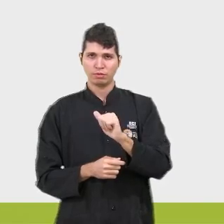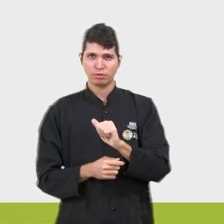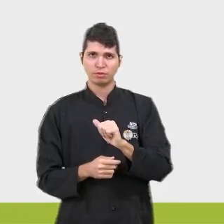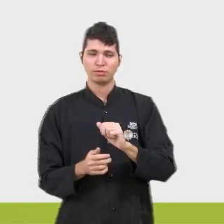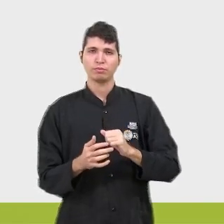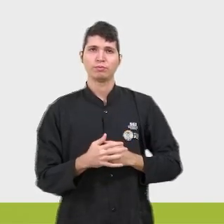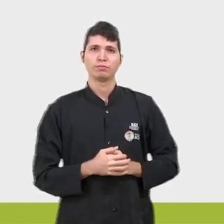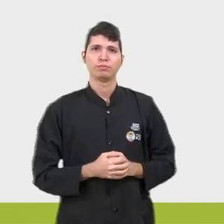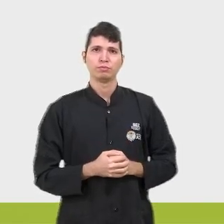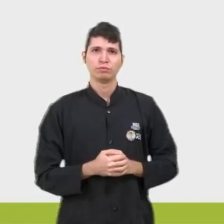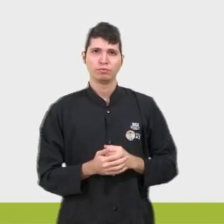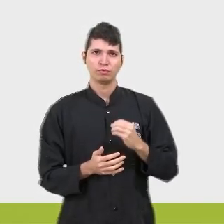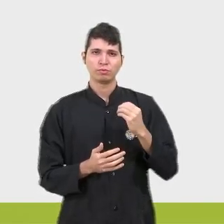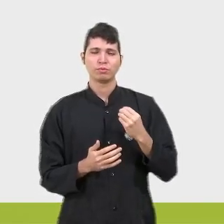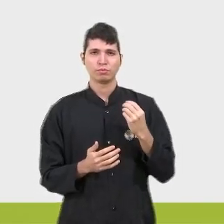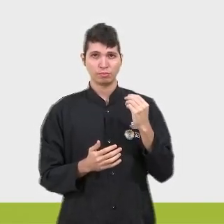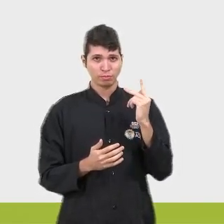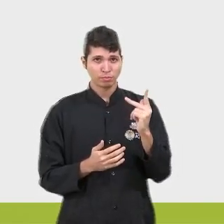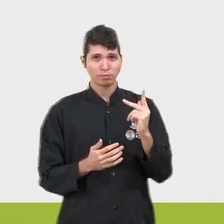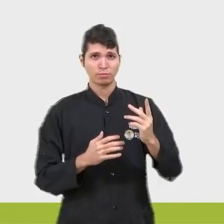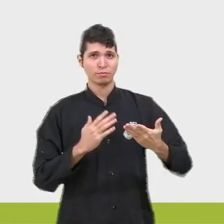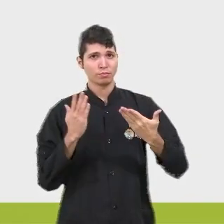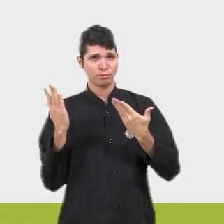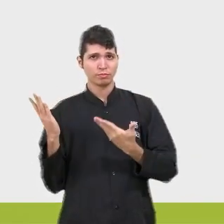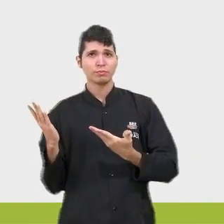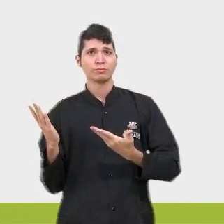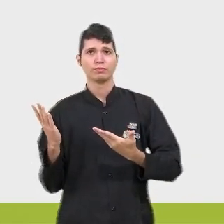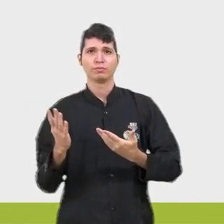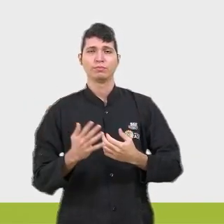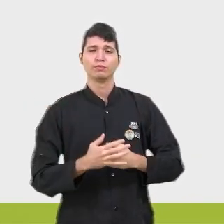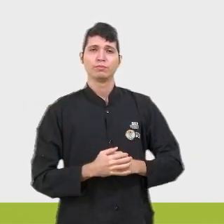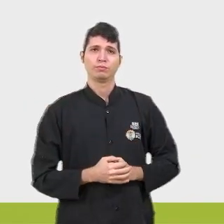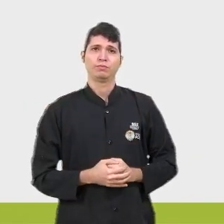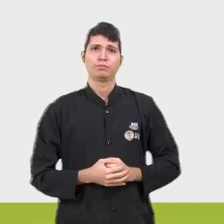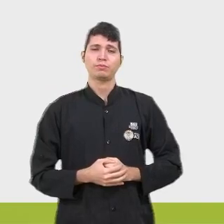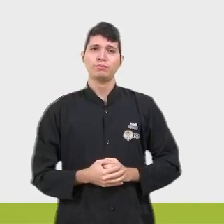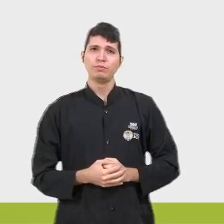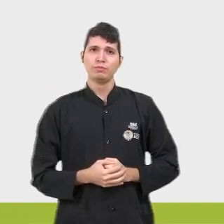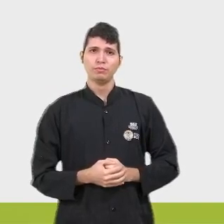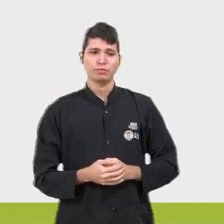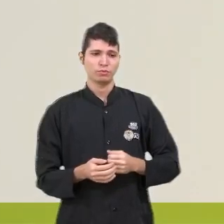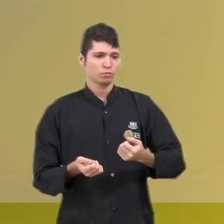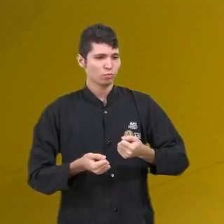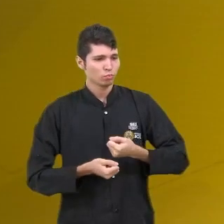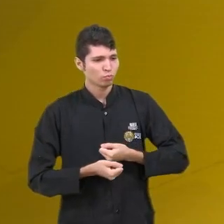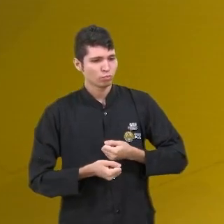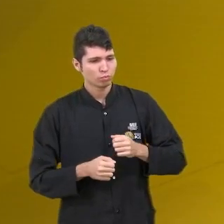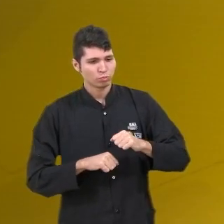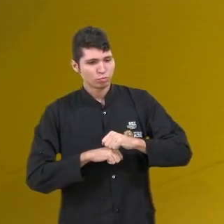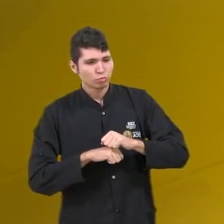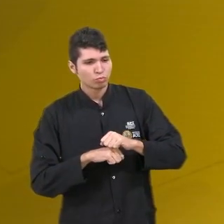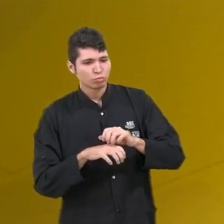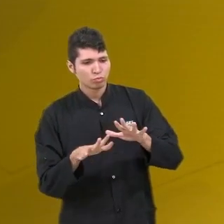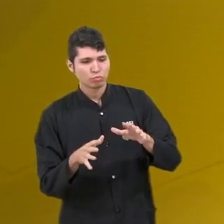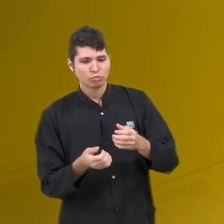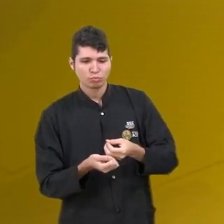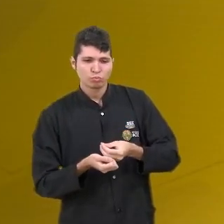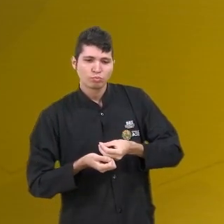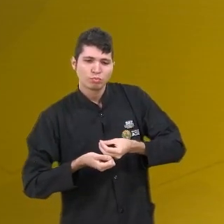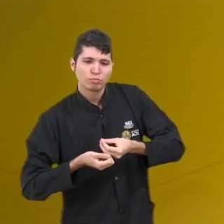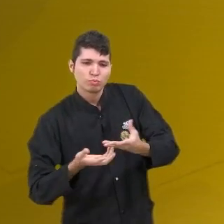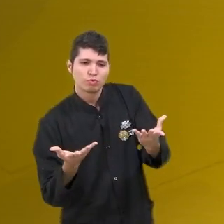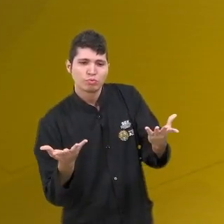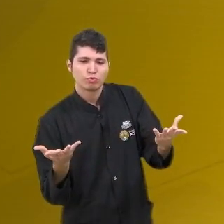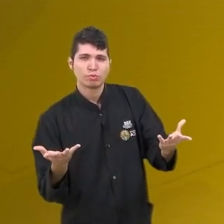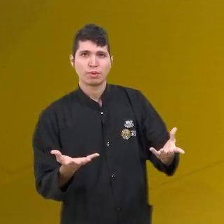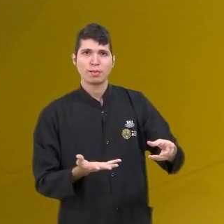antrocoporia. Ok? Então, é preciso, e assim, quando apareceram mais animais, disseminou mais